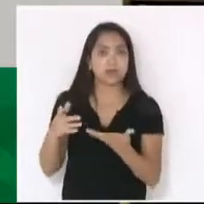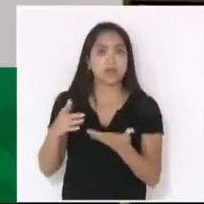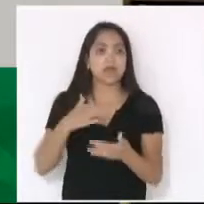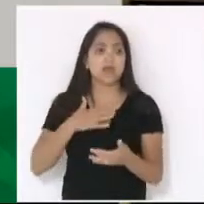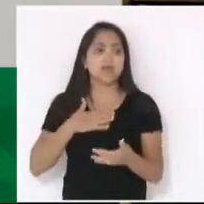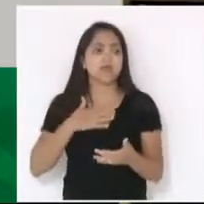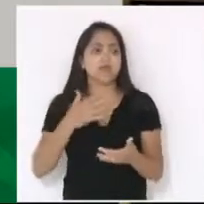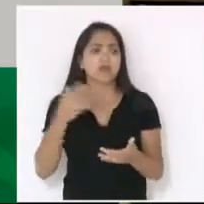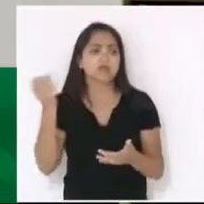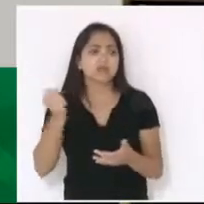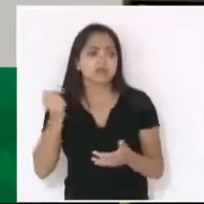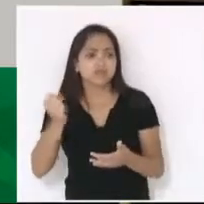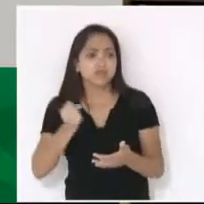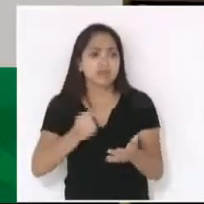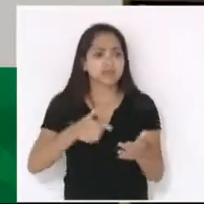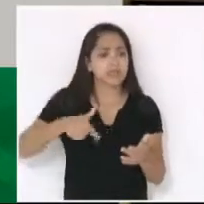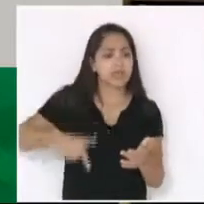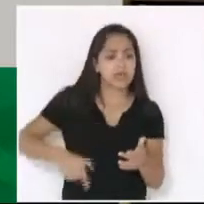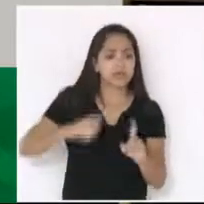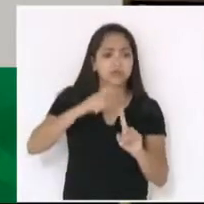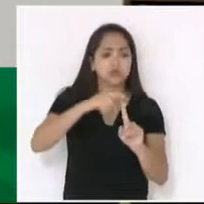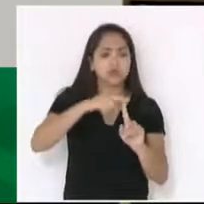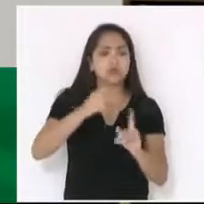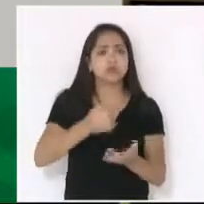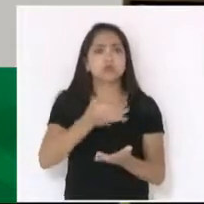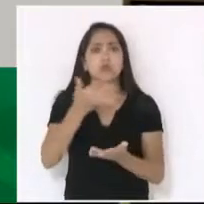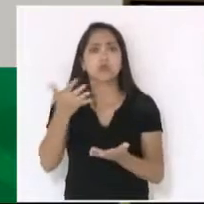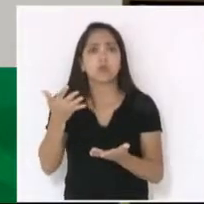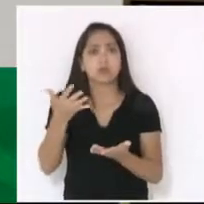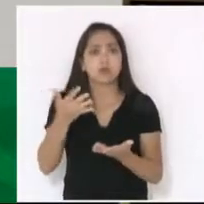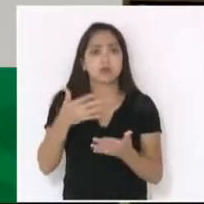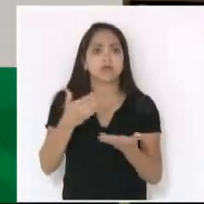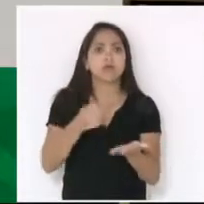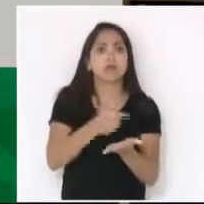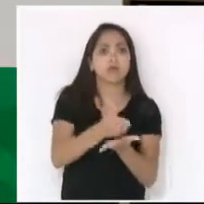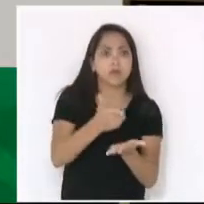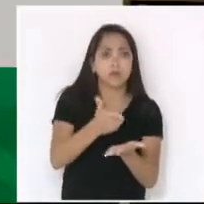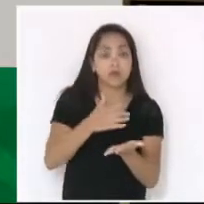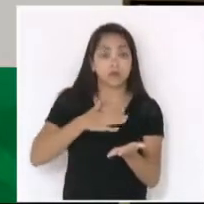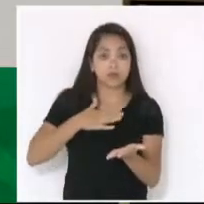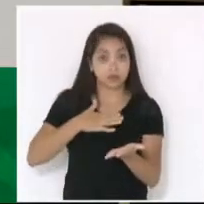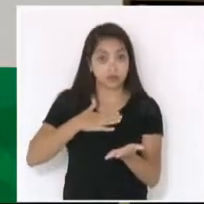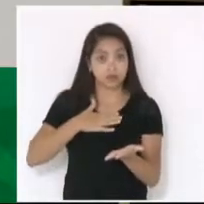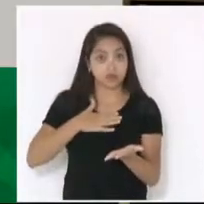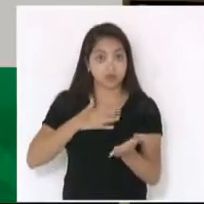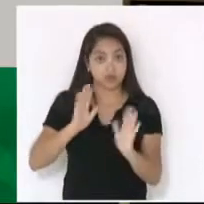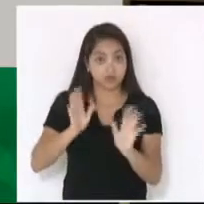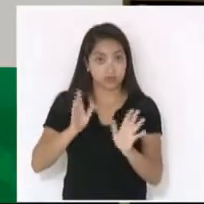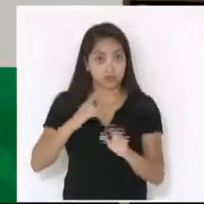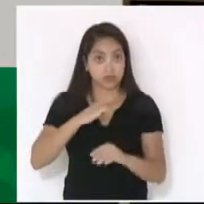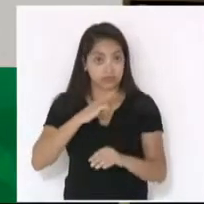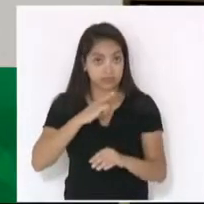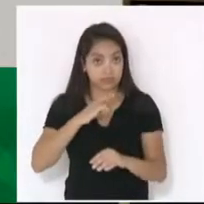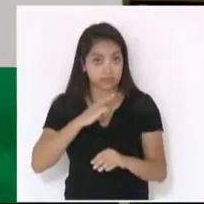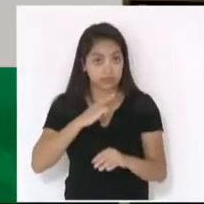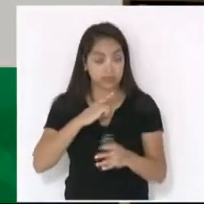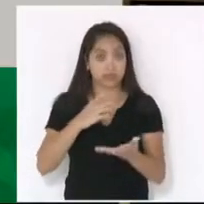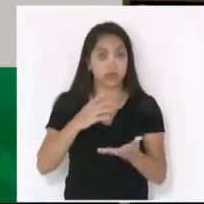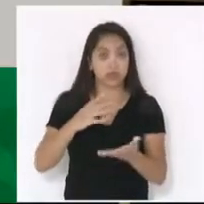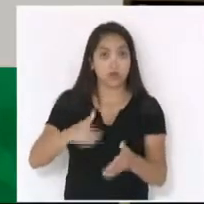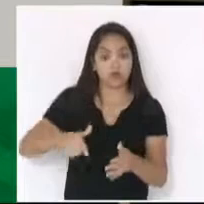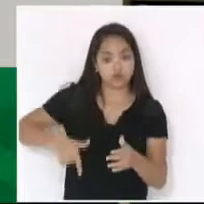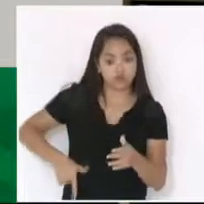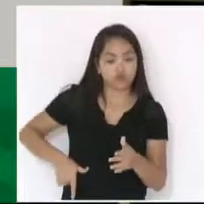que eu vou comprar então fica aquela sua papelada para fazer não eu já tenho medo comentários em minha alma e eu levo a arma